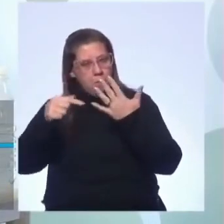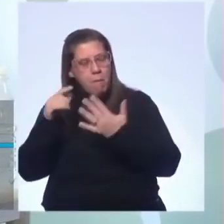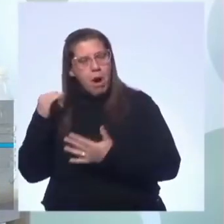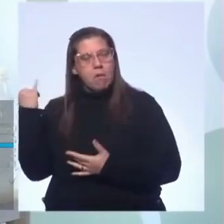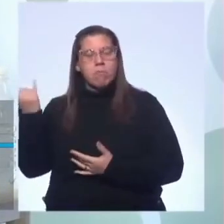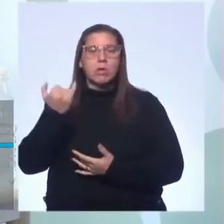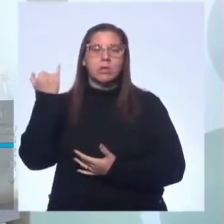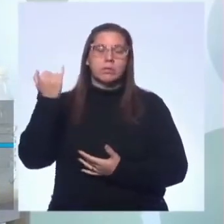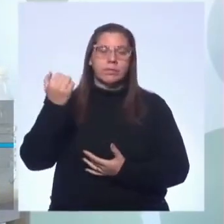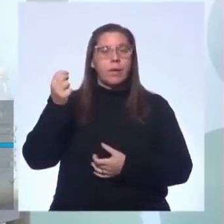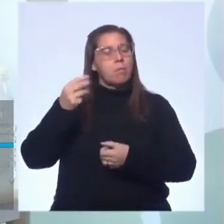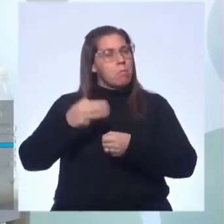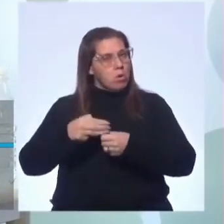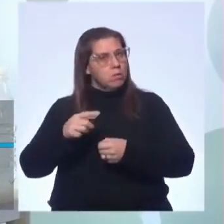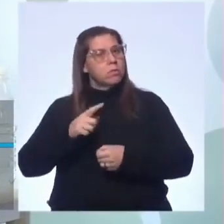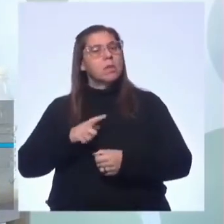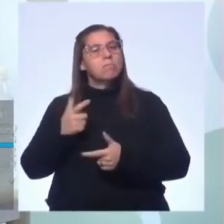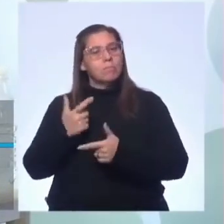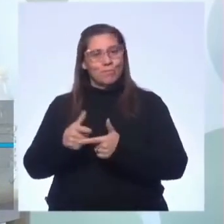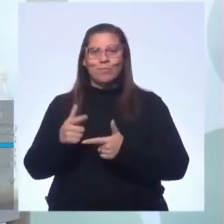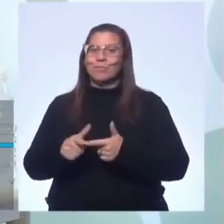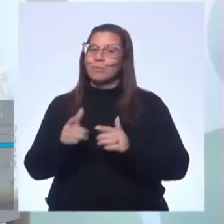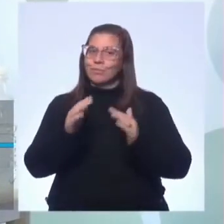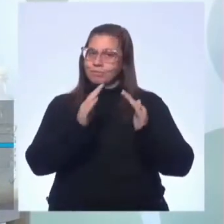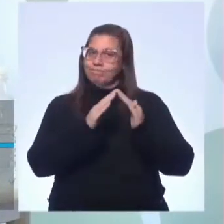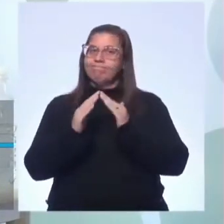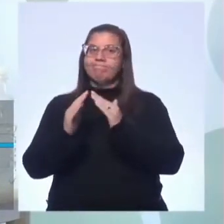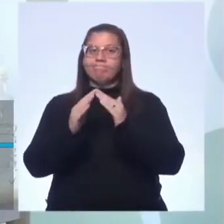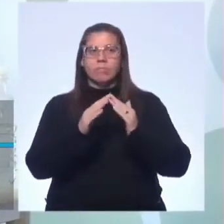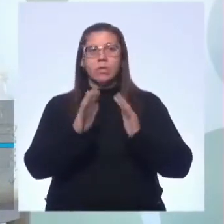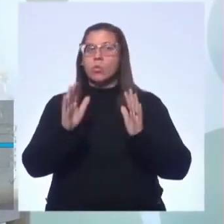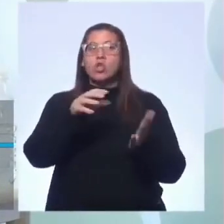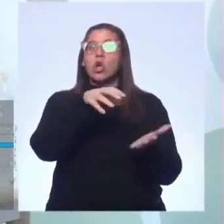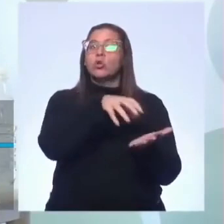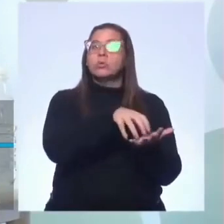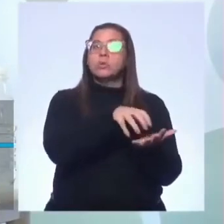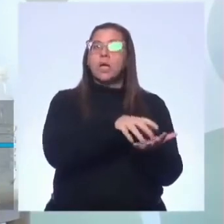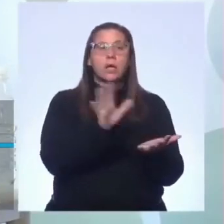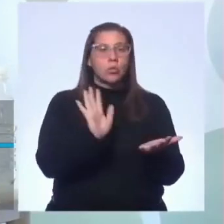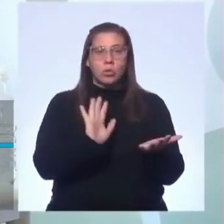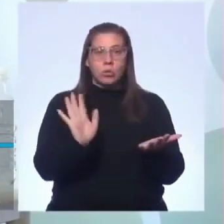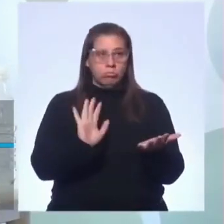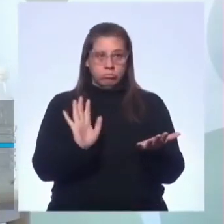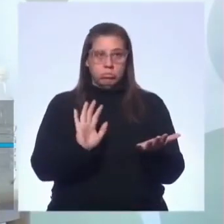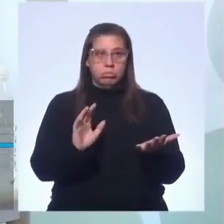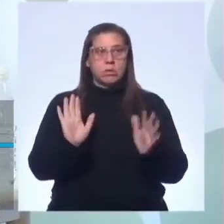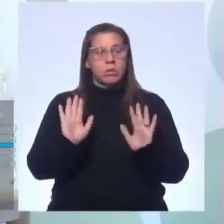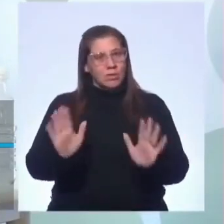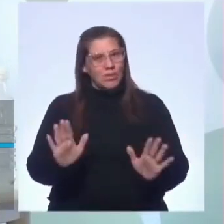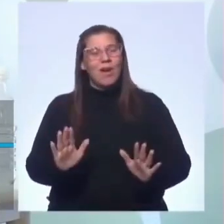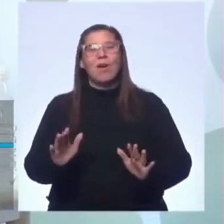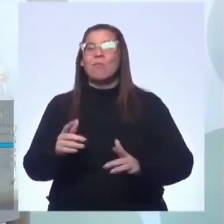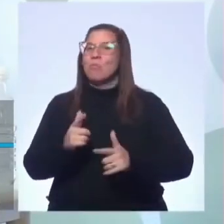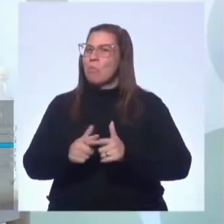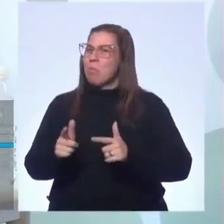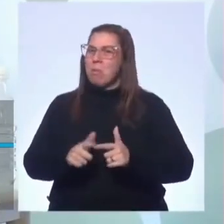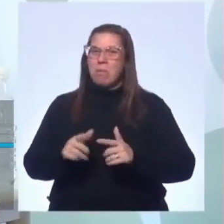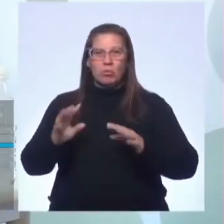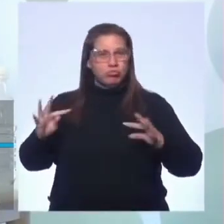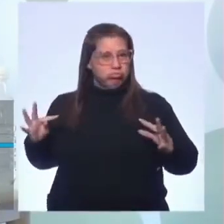municípios, né, no geral, eles têm esses problemas de moradias, não é só nos grandes centros. Aí acabou virando uma situação